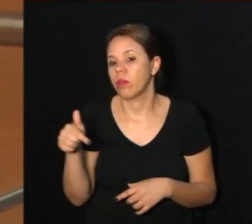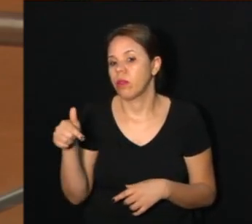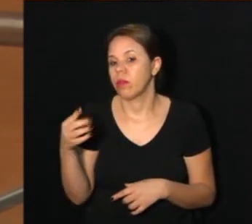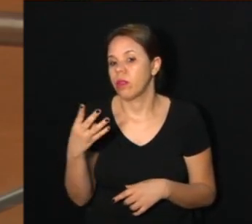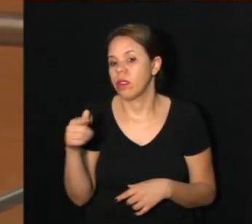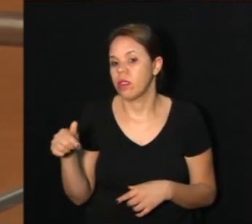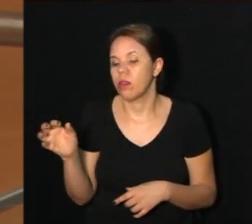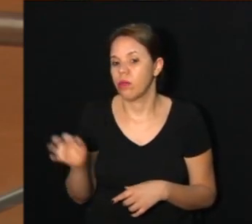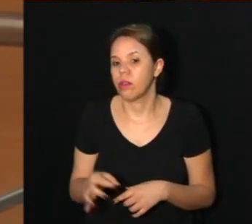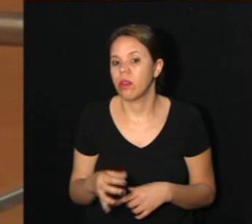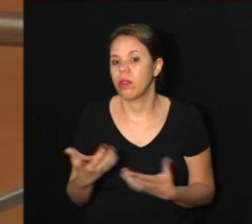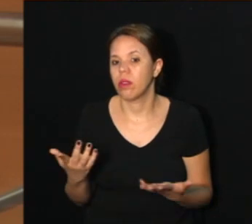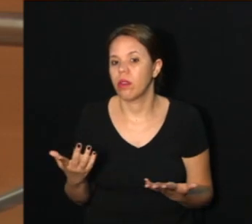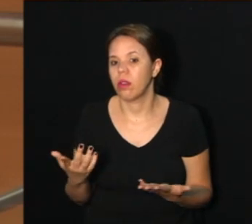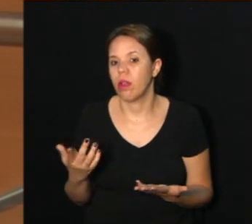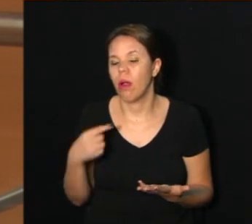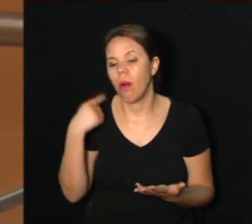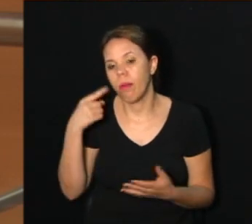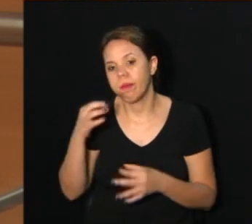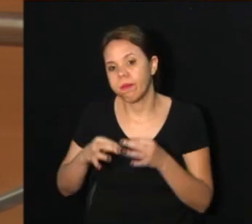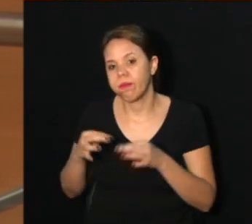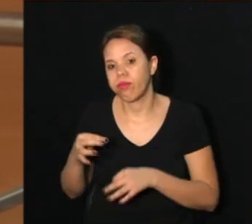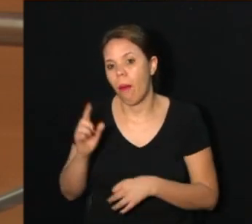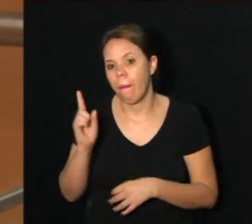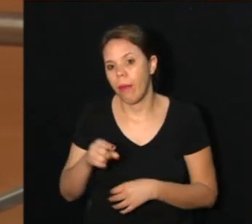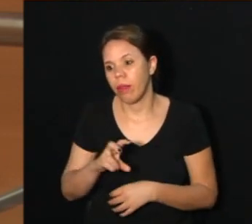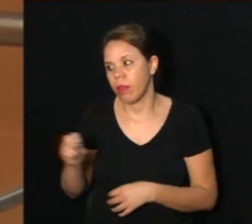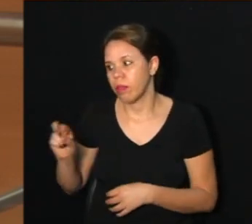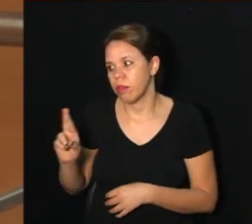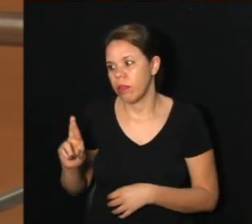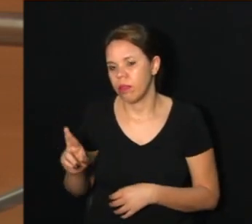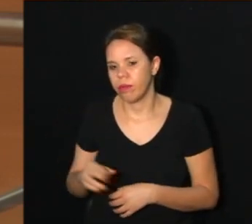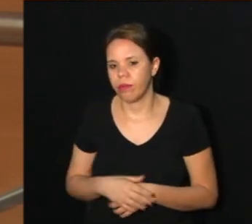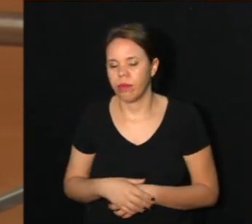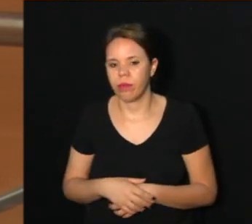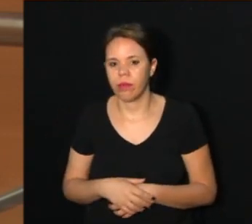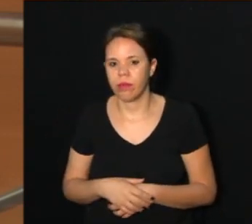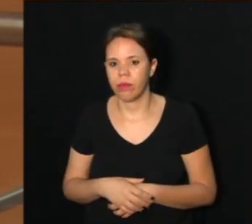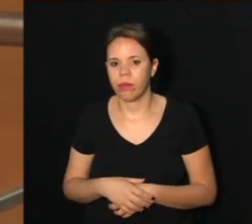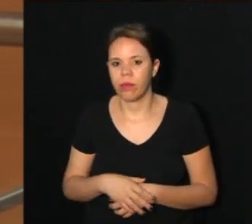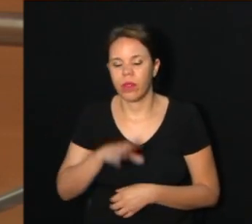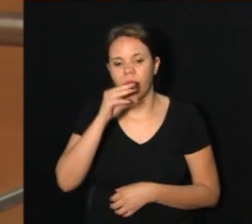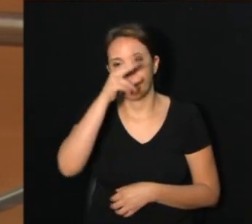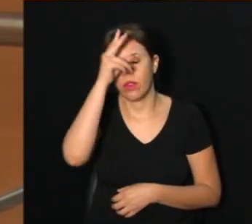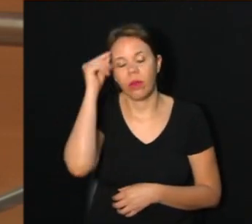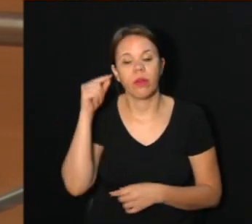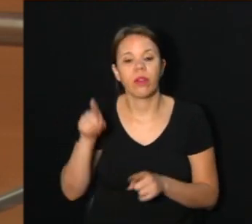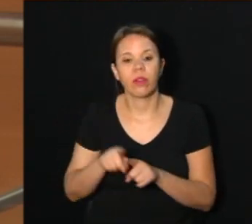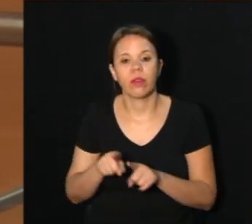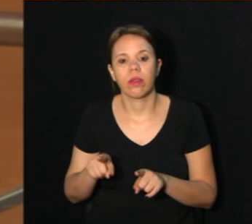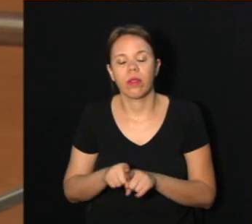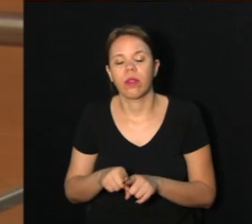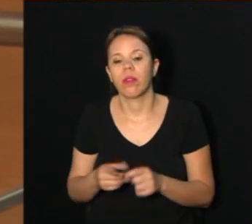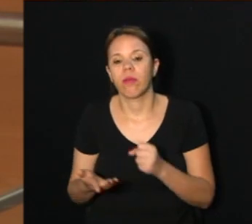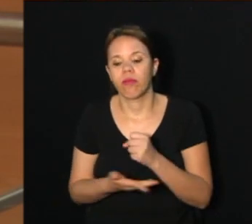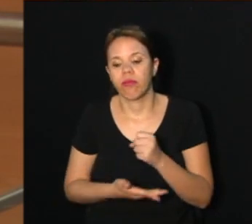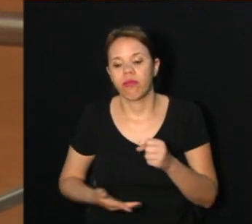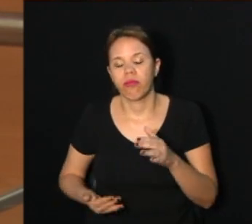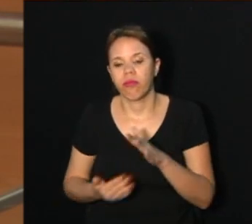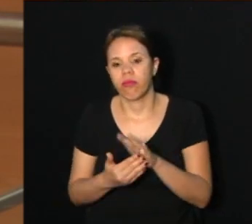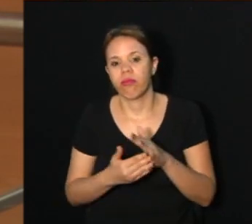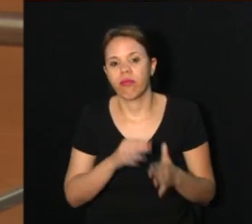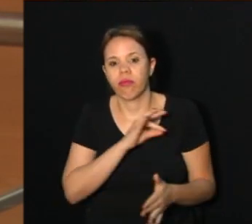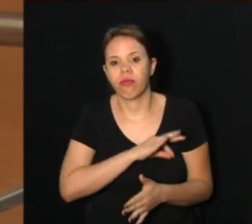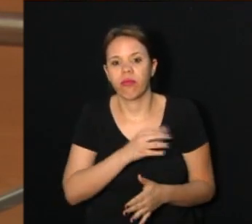4,47%, que para os procuradores vai ser mais de R$ 1.500, e para o servidor que está lá no piso da categoria, vai